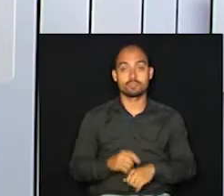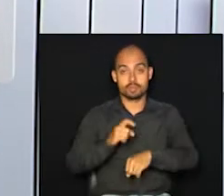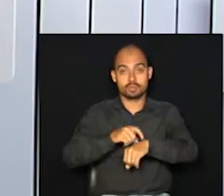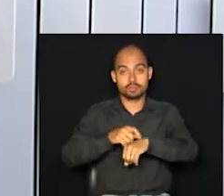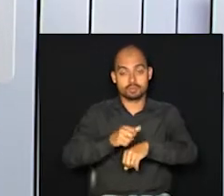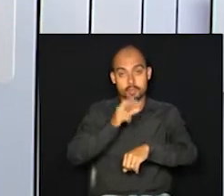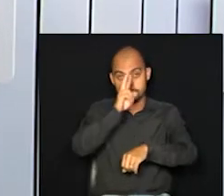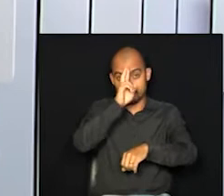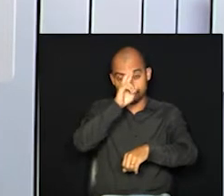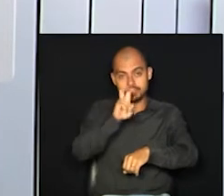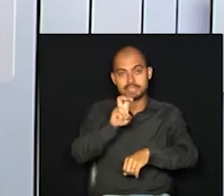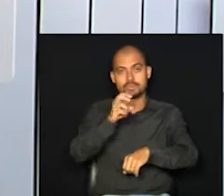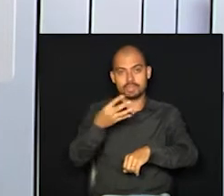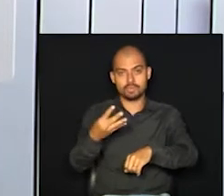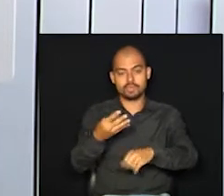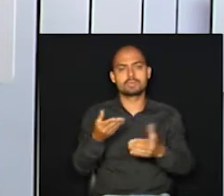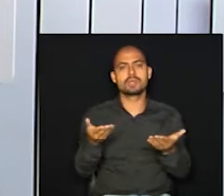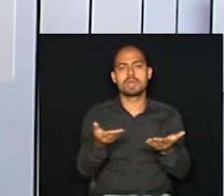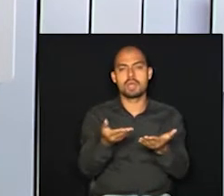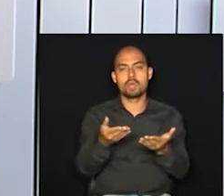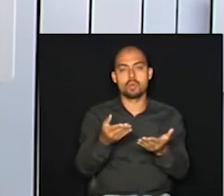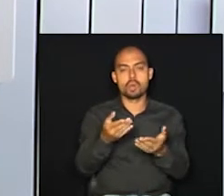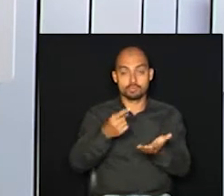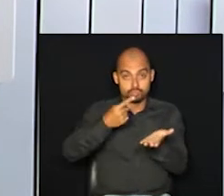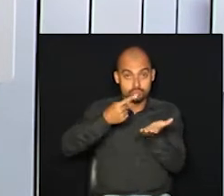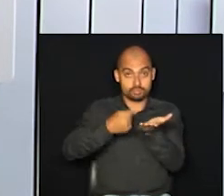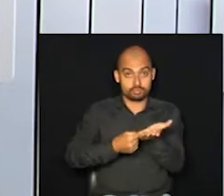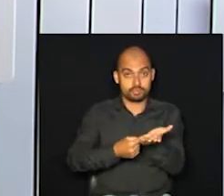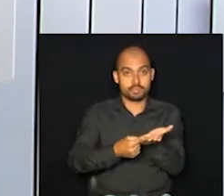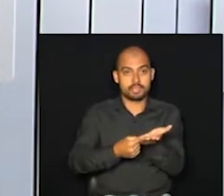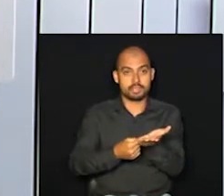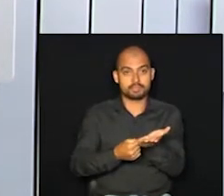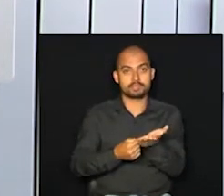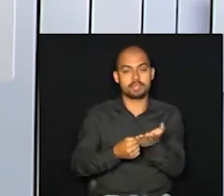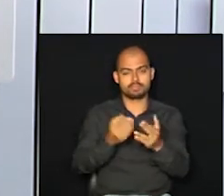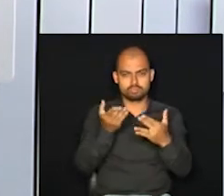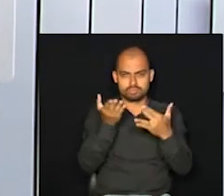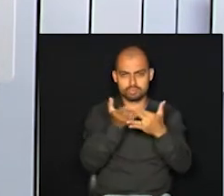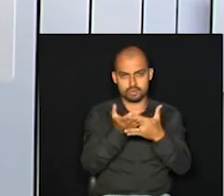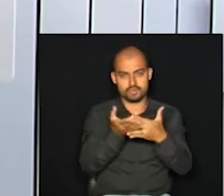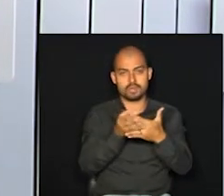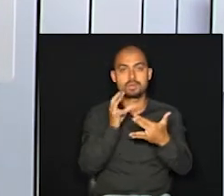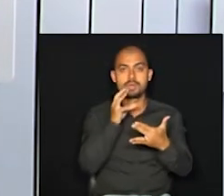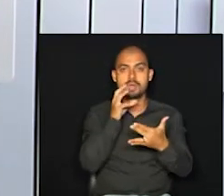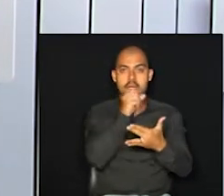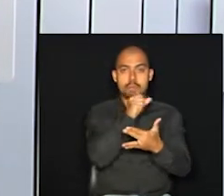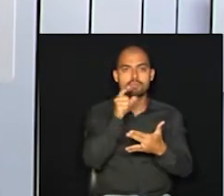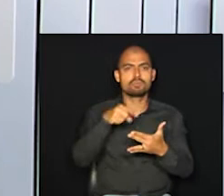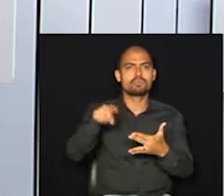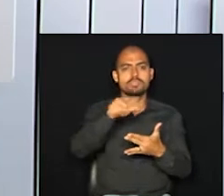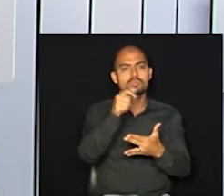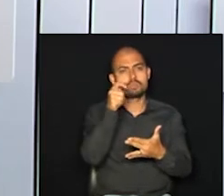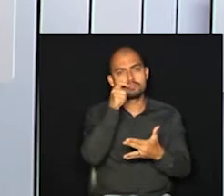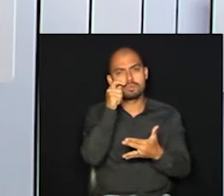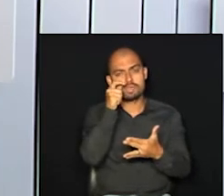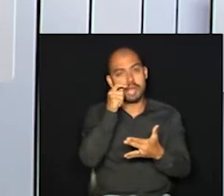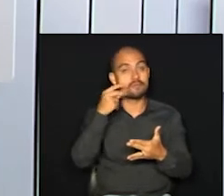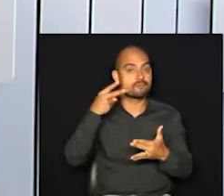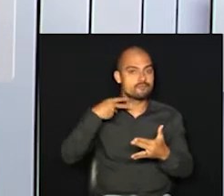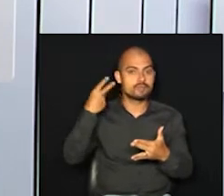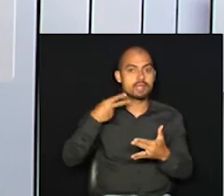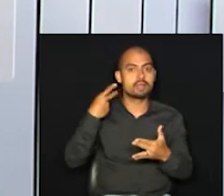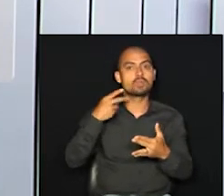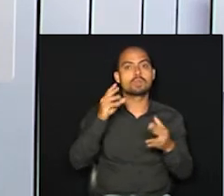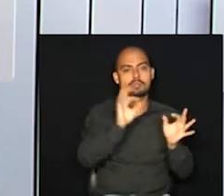Meio-dia e 54, nós vamos fazer o seguinte agora. A gente vai para um intervalo. Vocês vão conferir mais mensagens